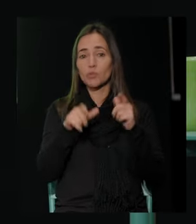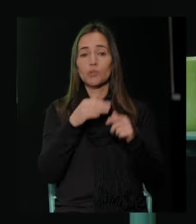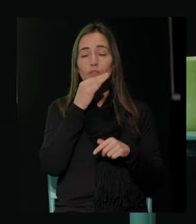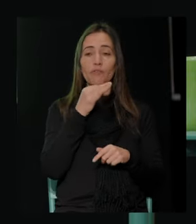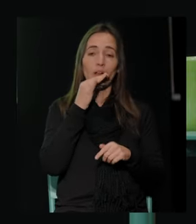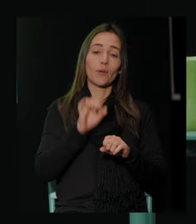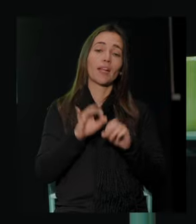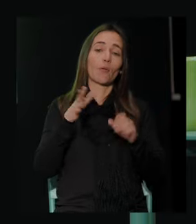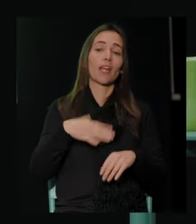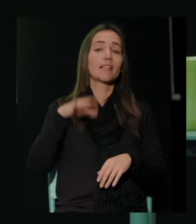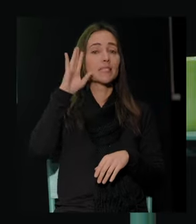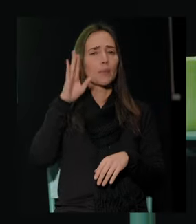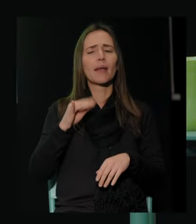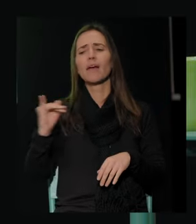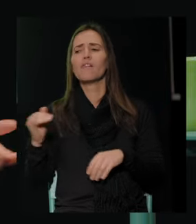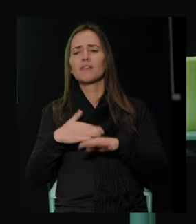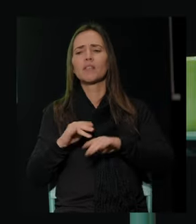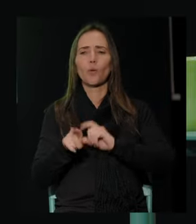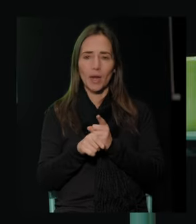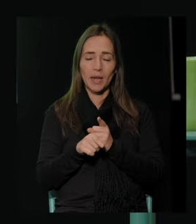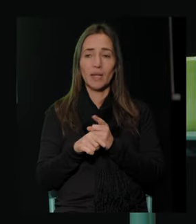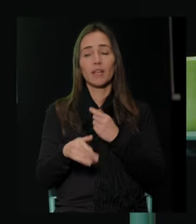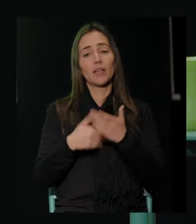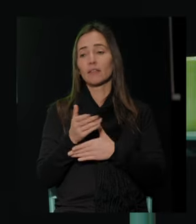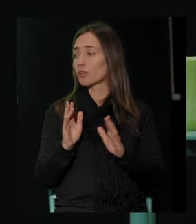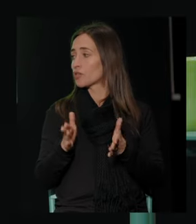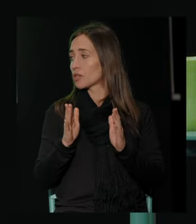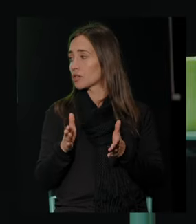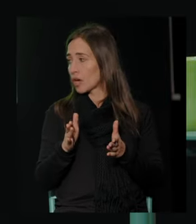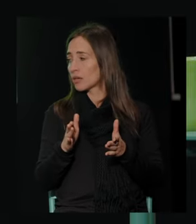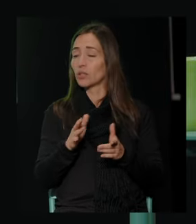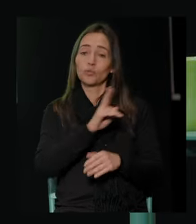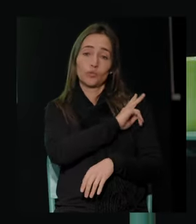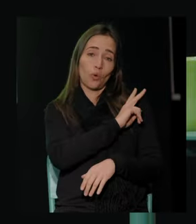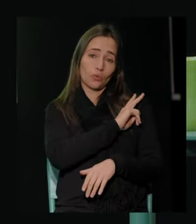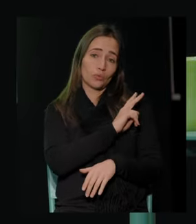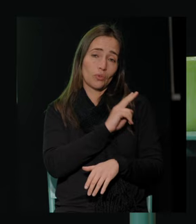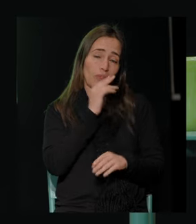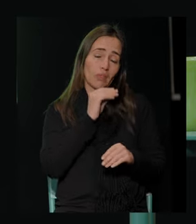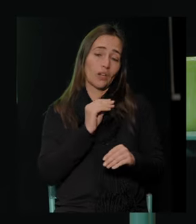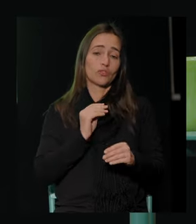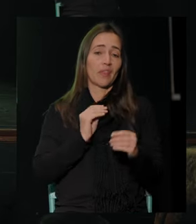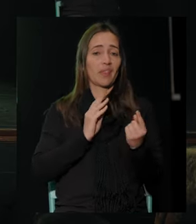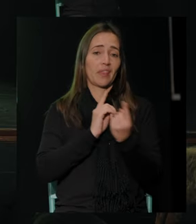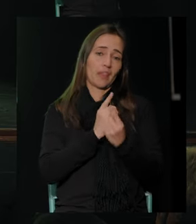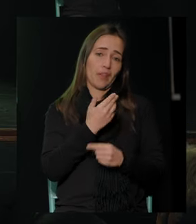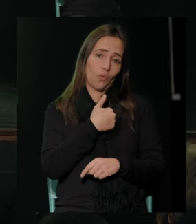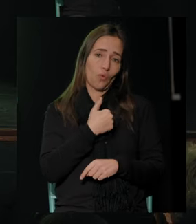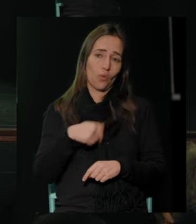e claro que querem saber o que é que o vizinho está a fazer. E, entretanto, também já temos proprietários que vêm ter connosco diretamente. Então, foi um bocado dos